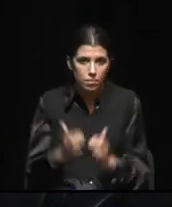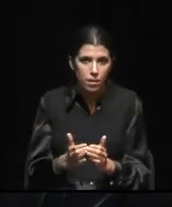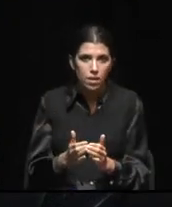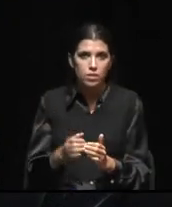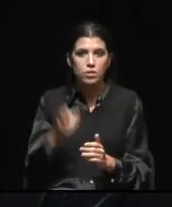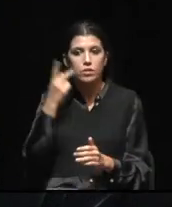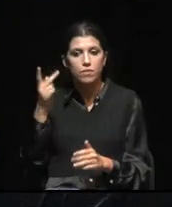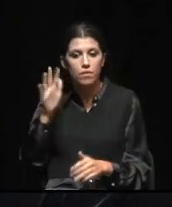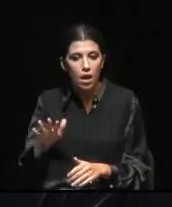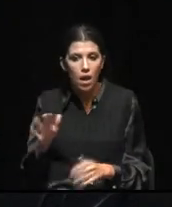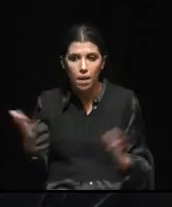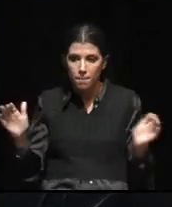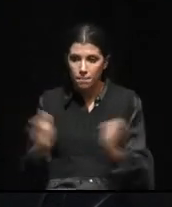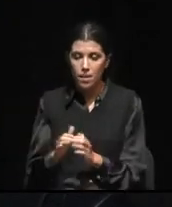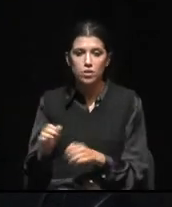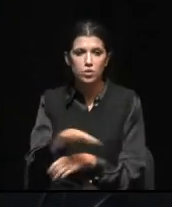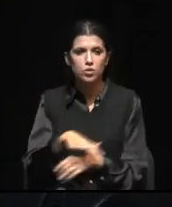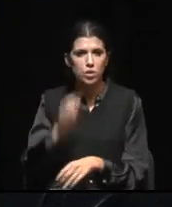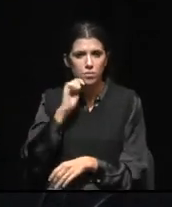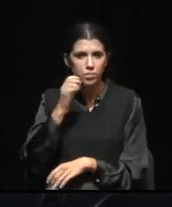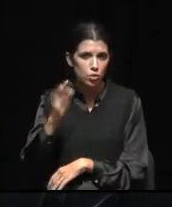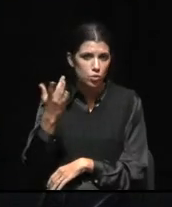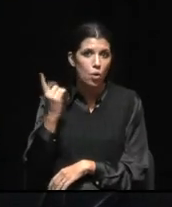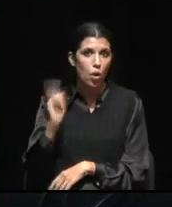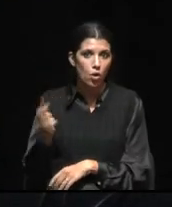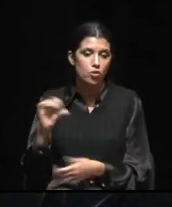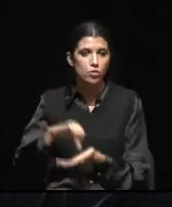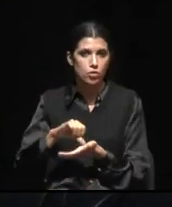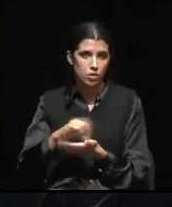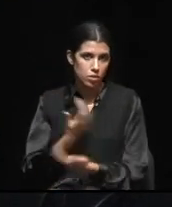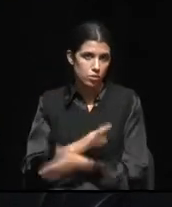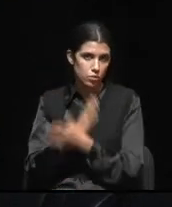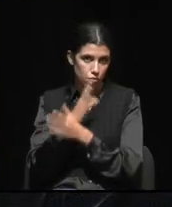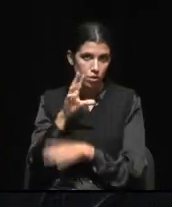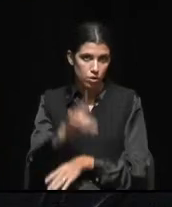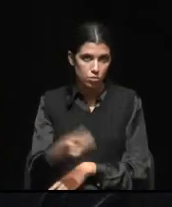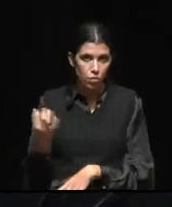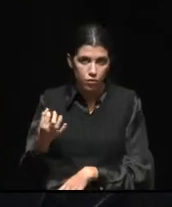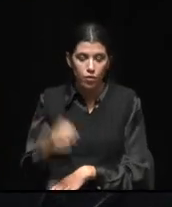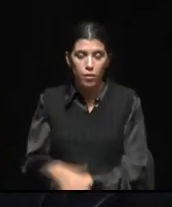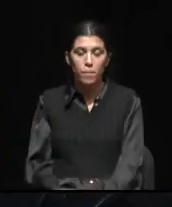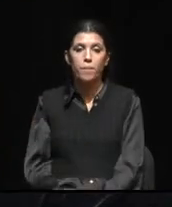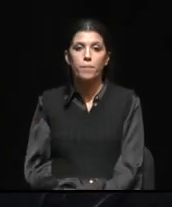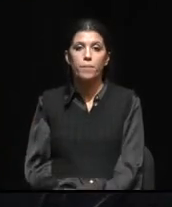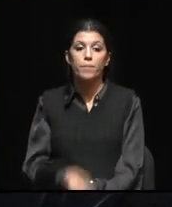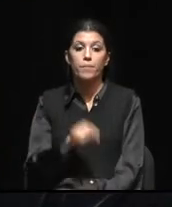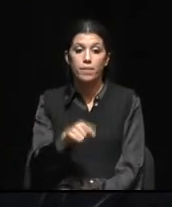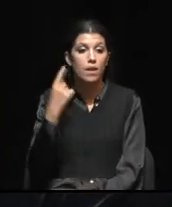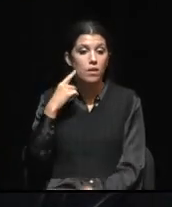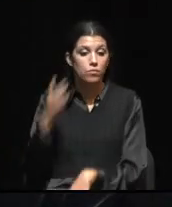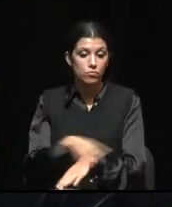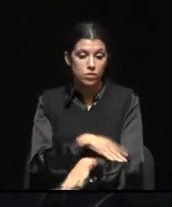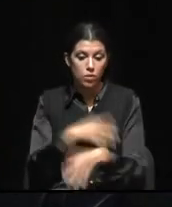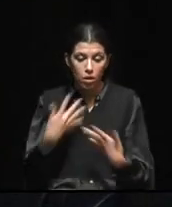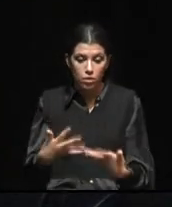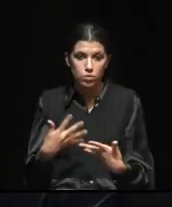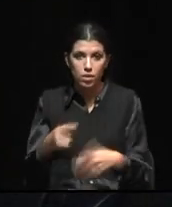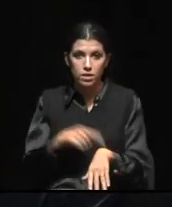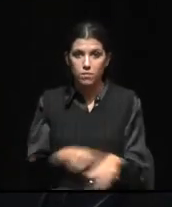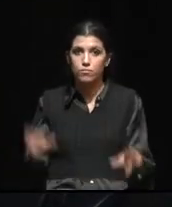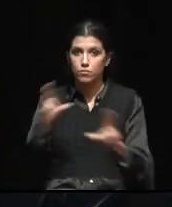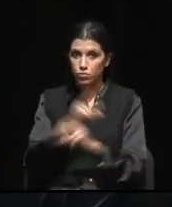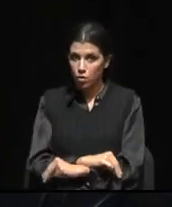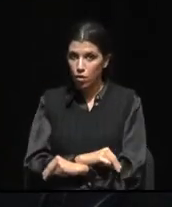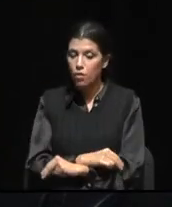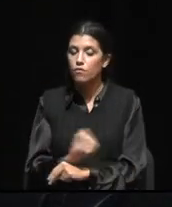menos residentes e a zona que sofreu mais essa pressão foi os grandes centros históricos de Lisboa neste executivo Municipal dos novos